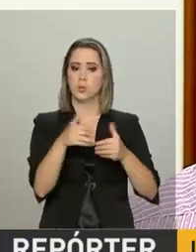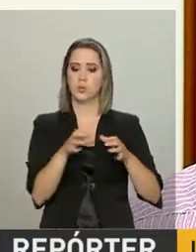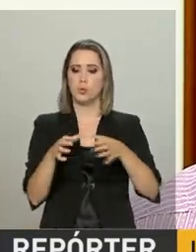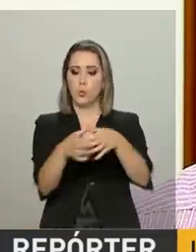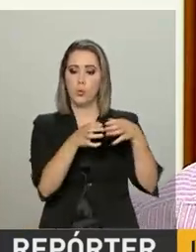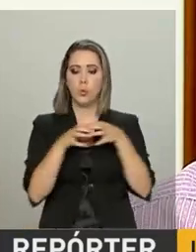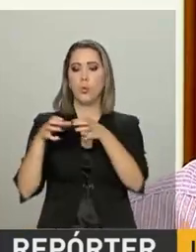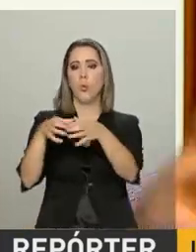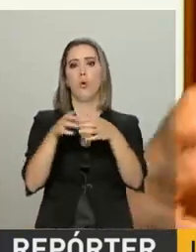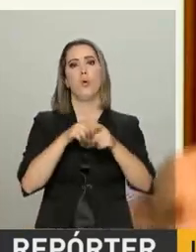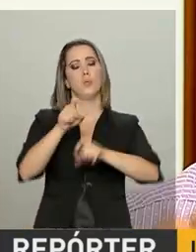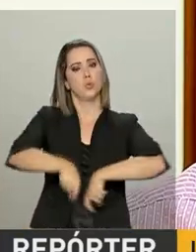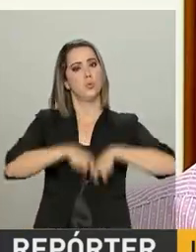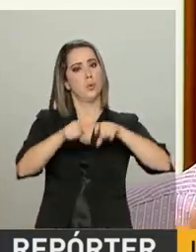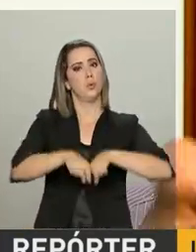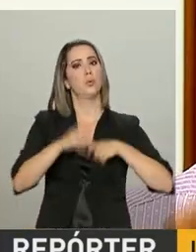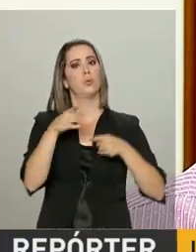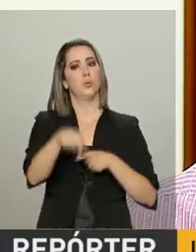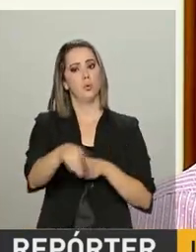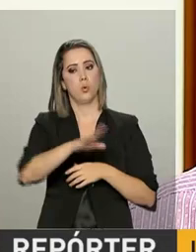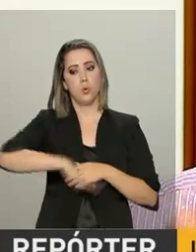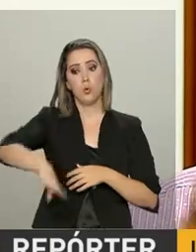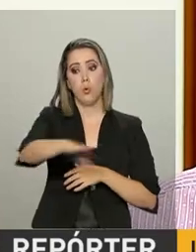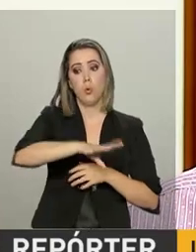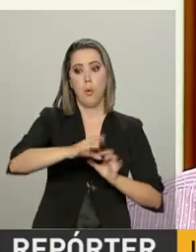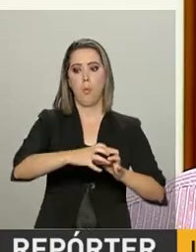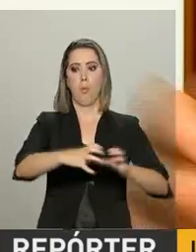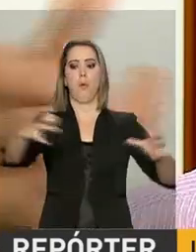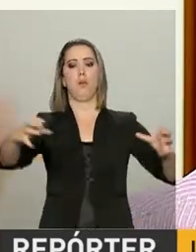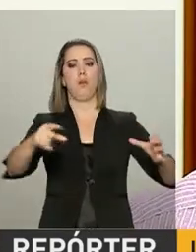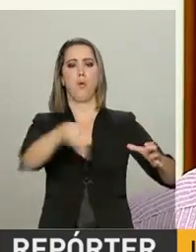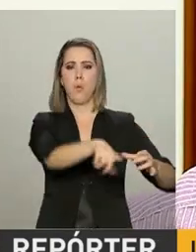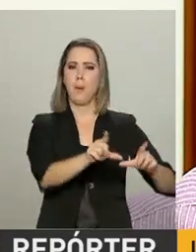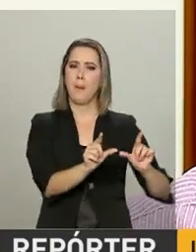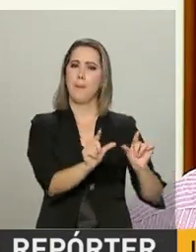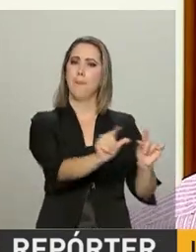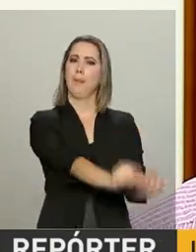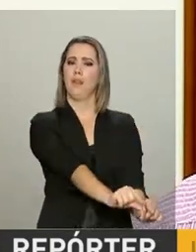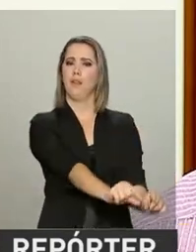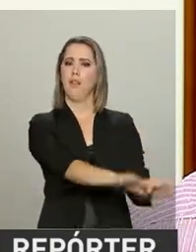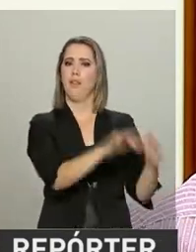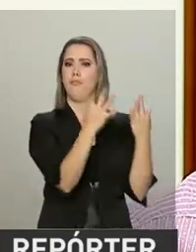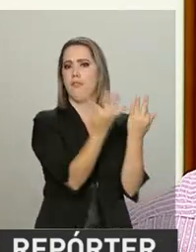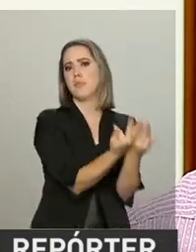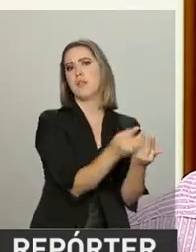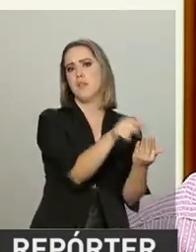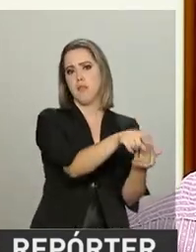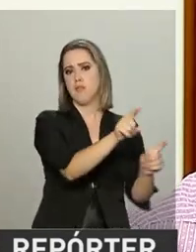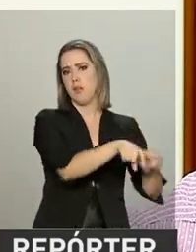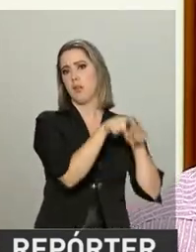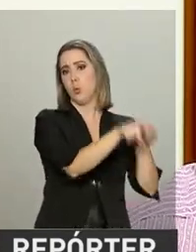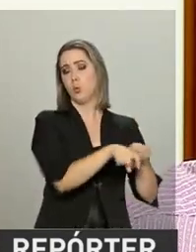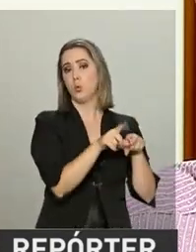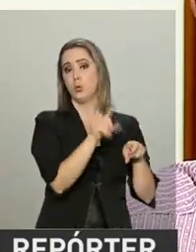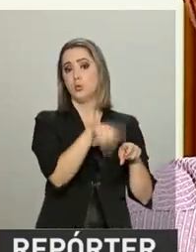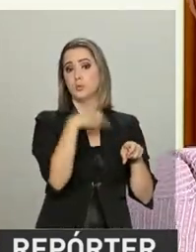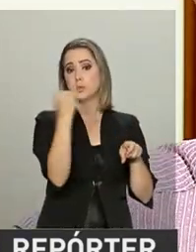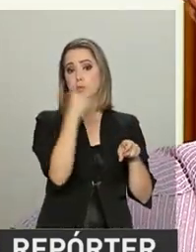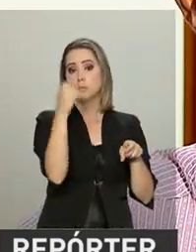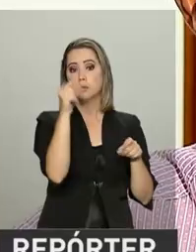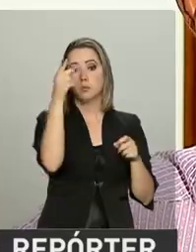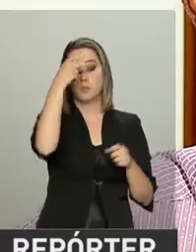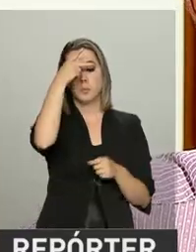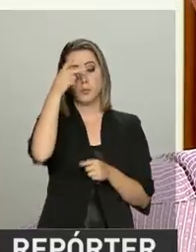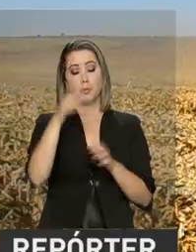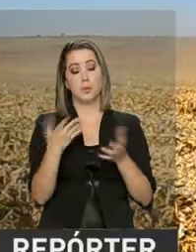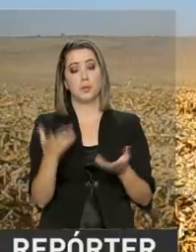produtores, envolve produtores, grandes produtores, médios, pequeno, agricultura familiar, que tem uma grande importância nos